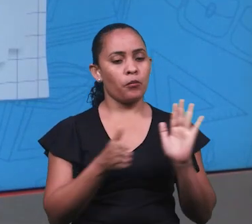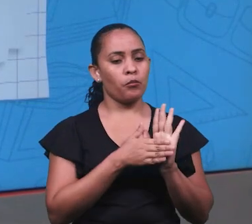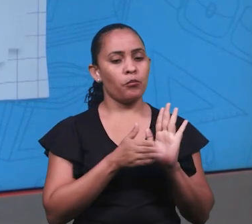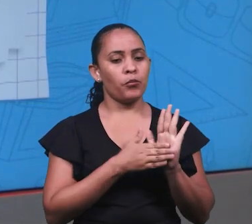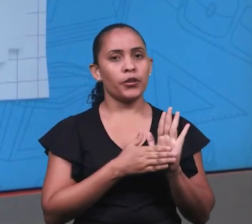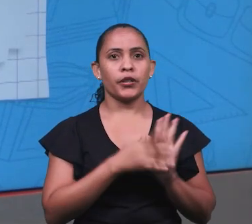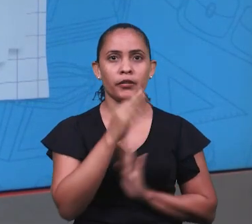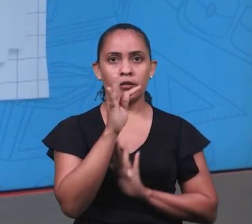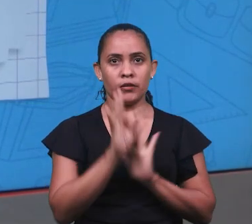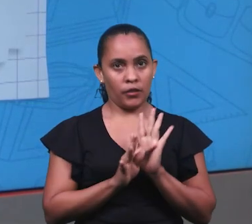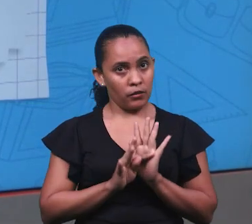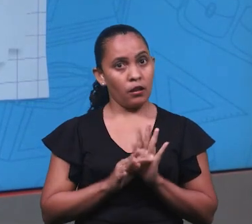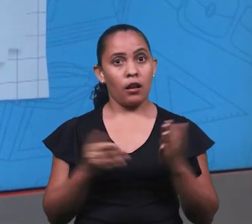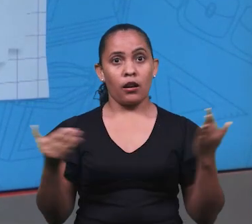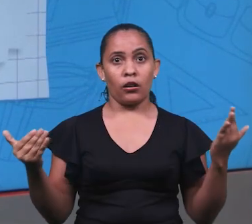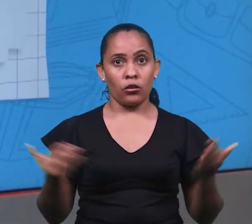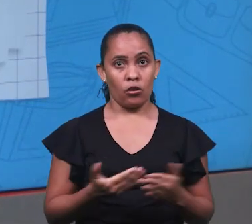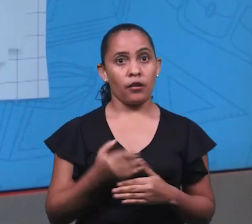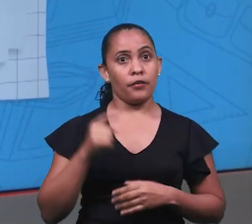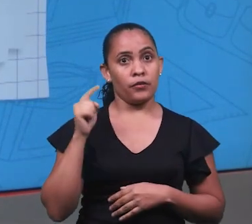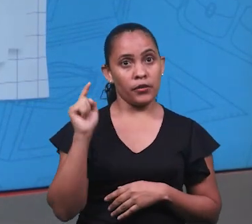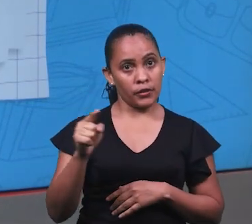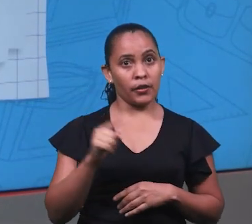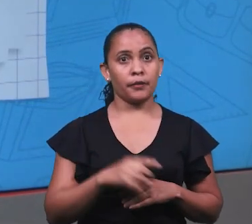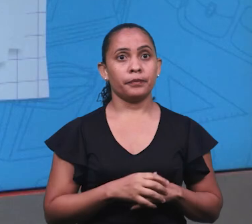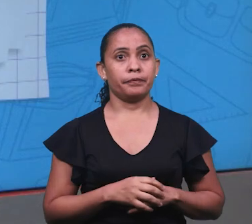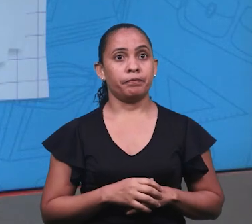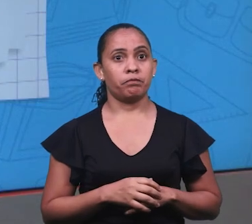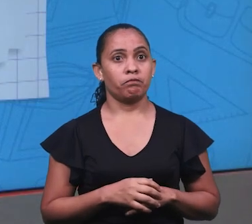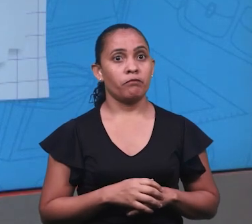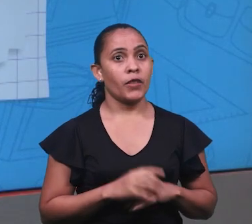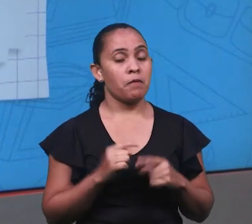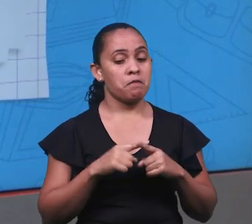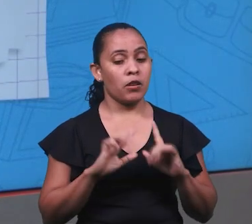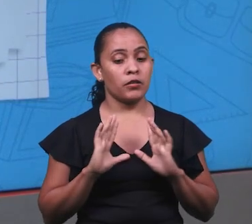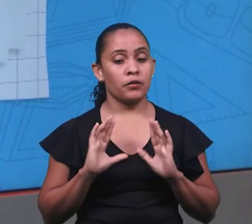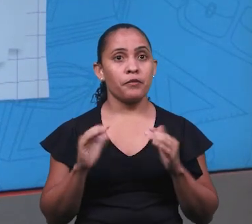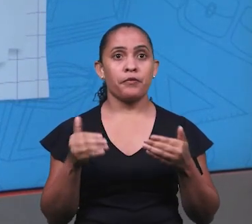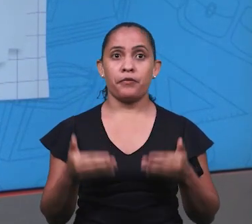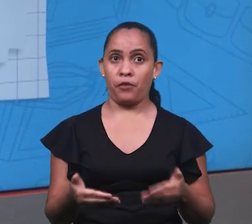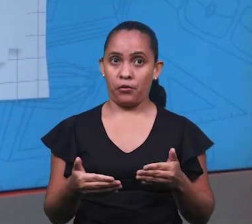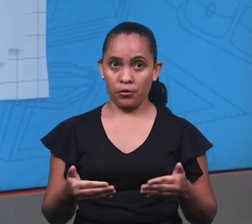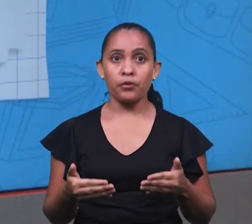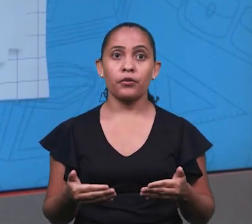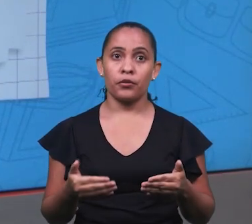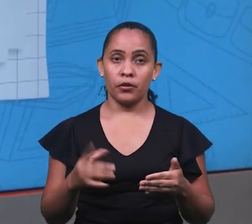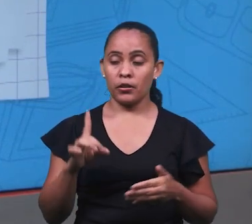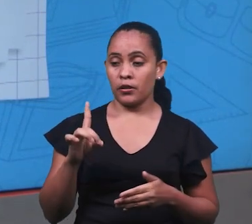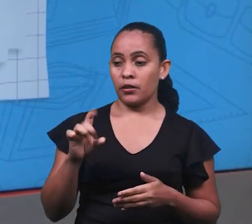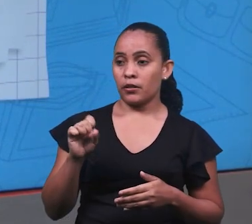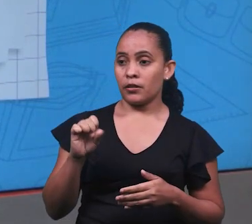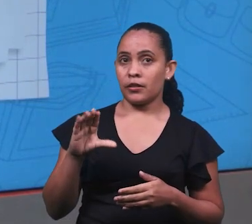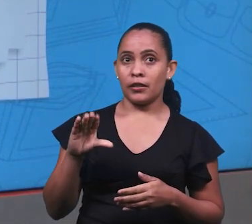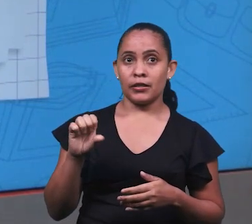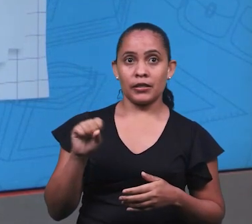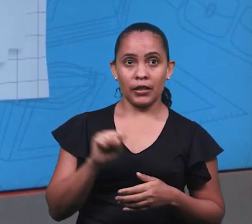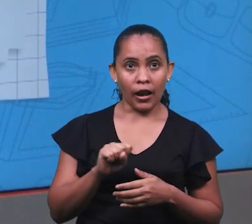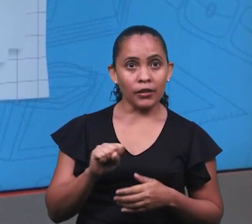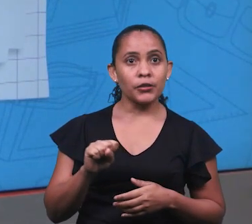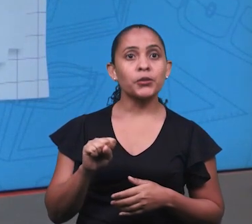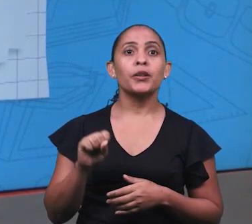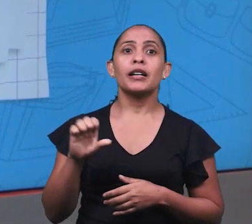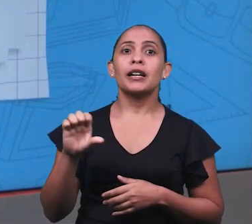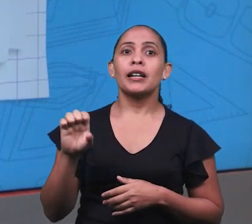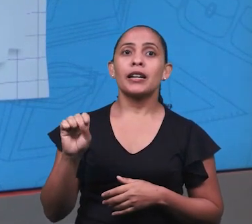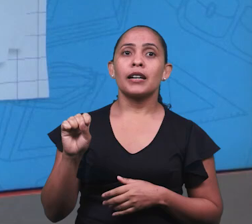texto. Cabe a você agora fazer a mesma coisa, só que o foco no descaso estatal. Aí você vai montar agora o seu